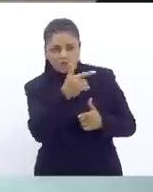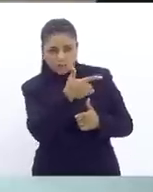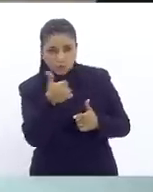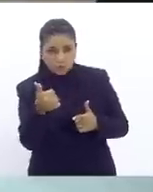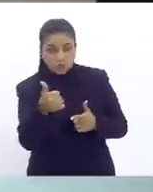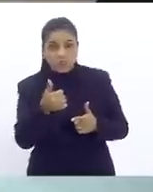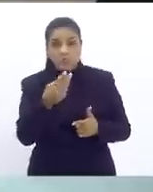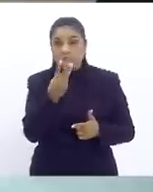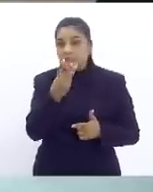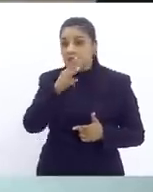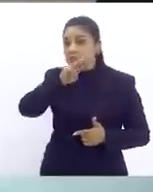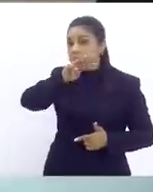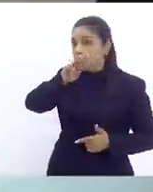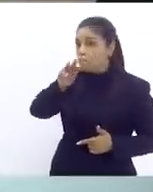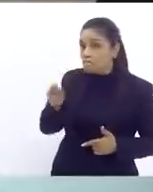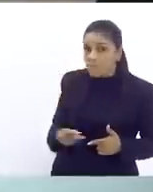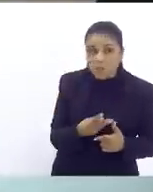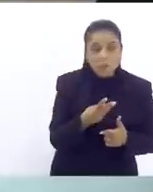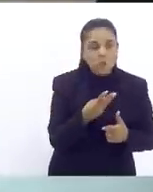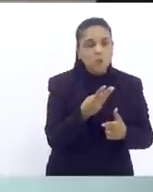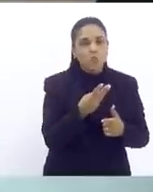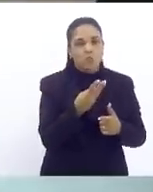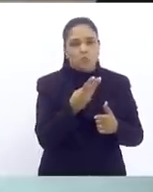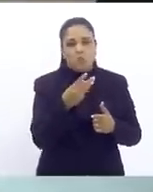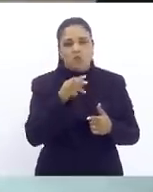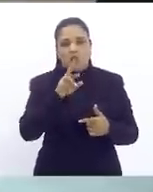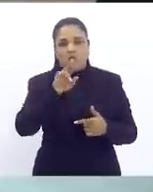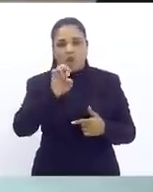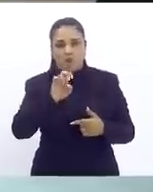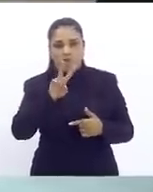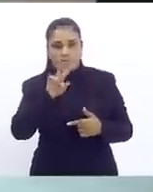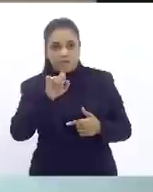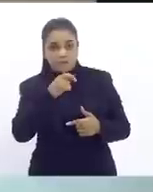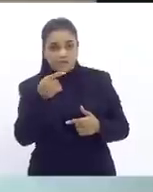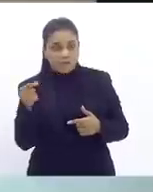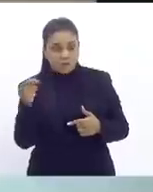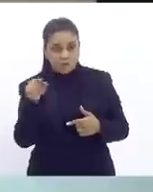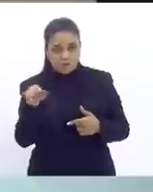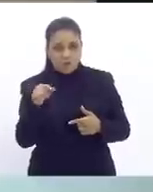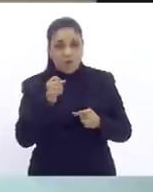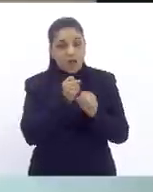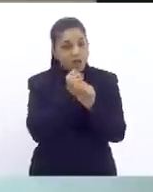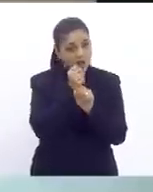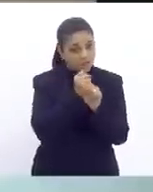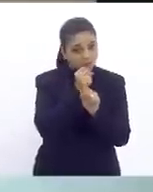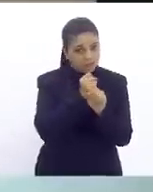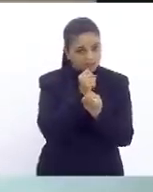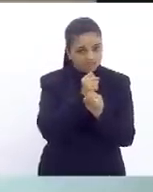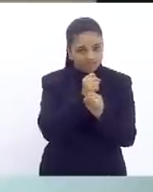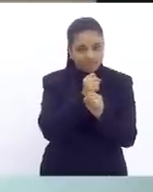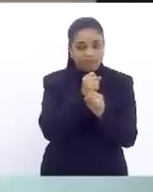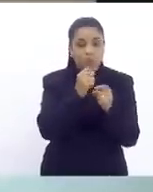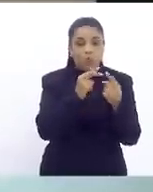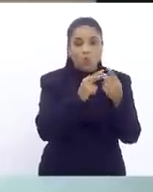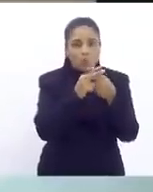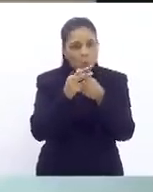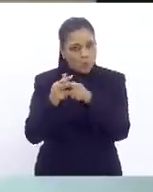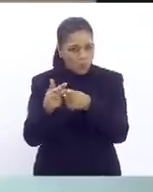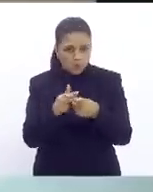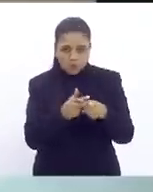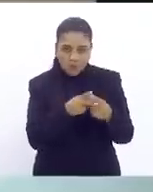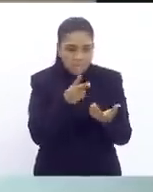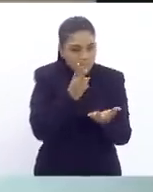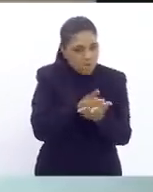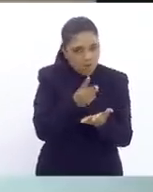3 mil revisões anuais nessa situação tá tudo bem que o volume de reajuste não foi o mesmo já que não foi